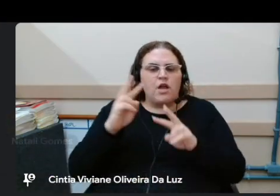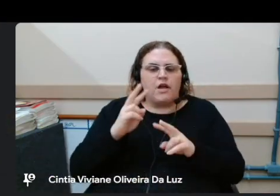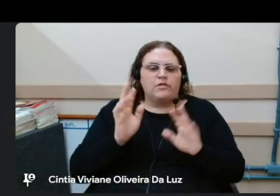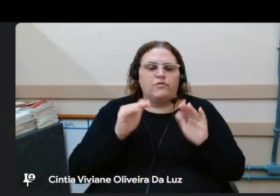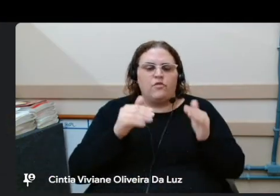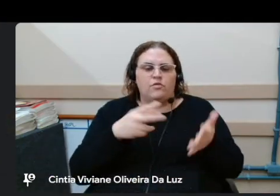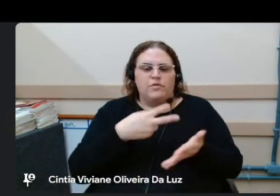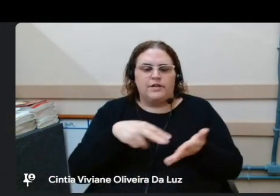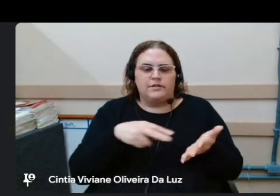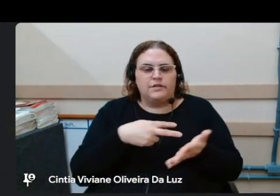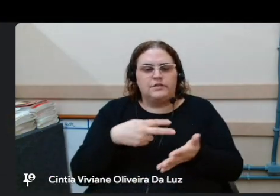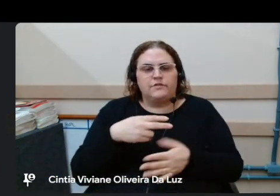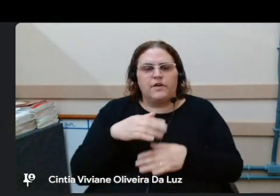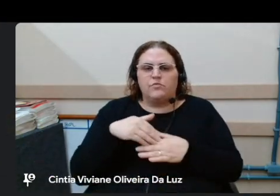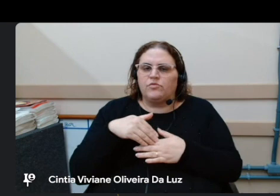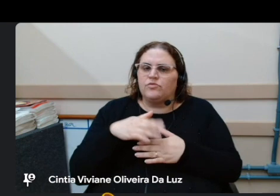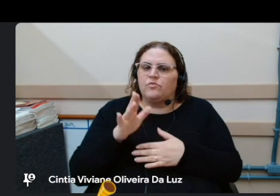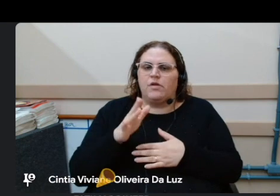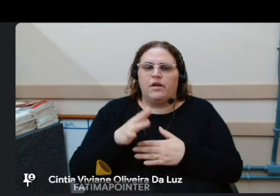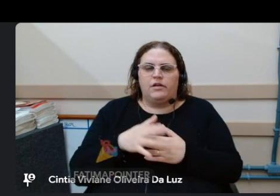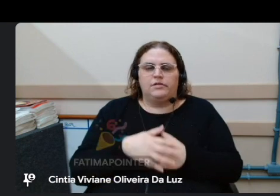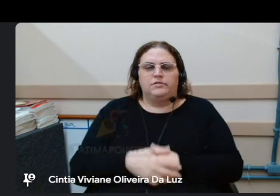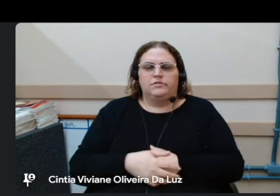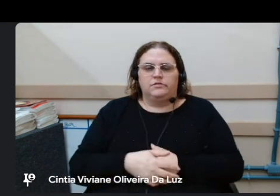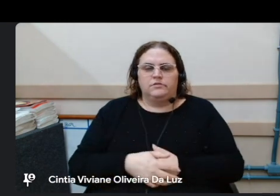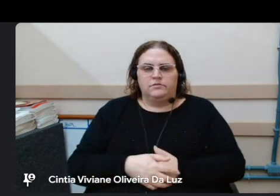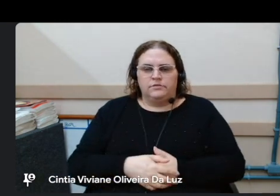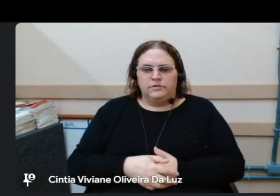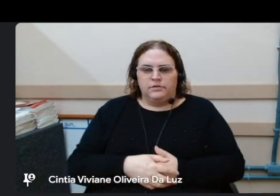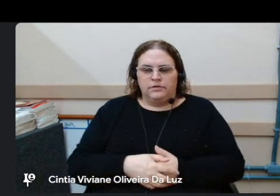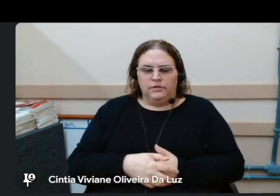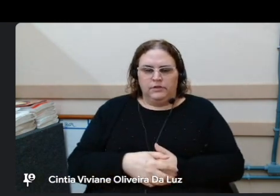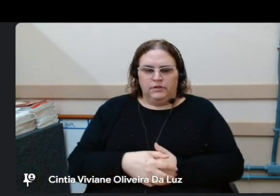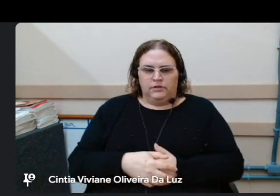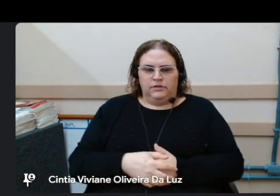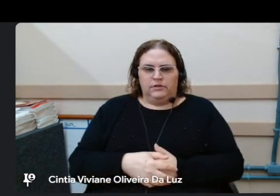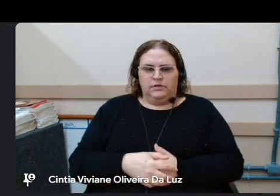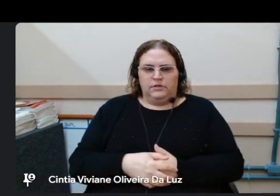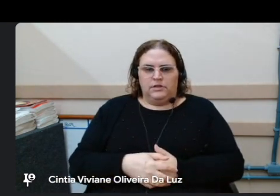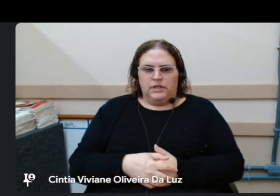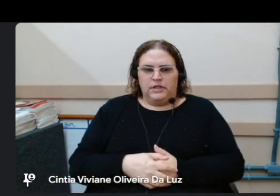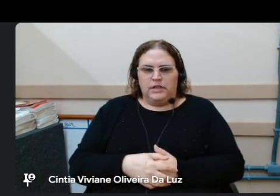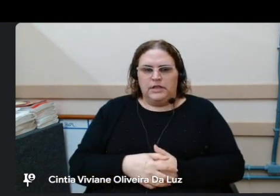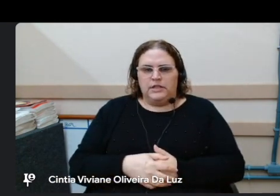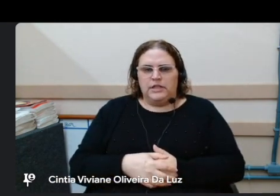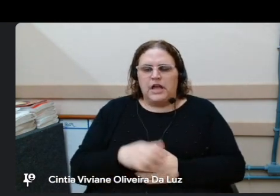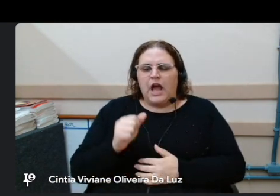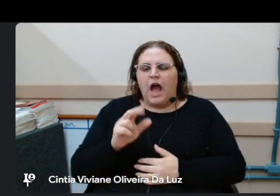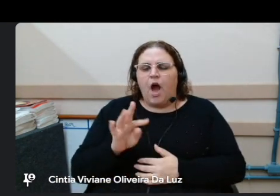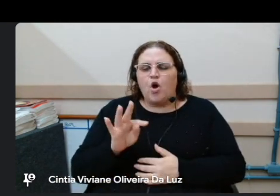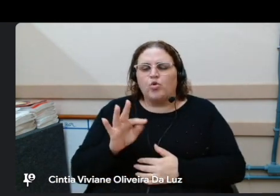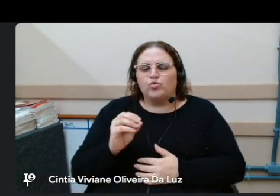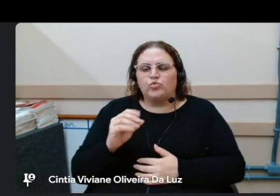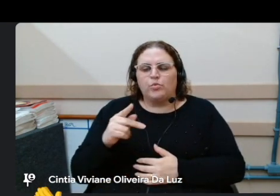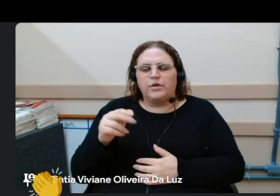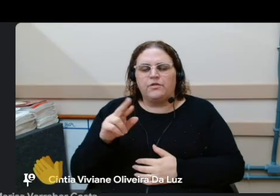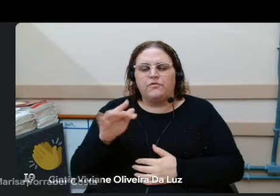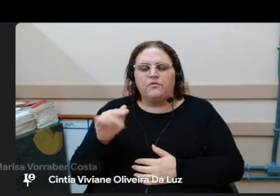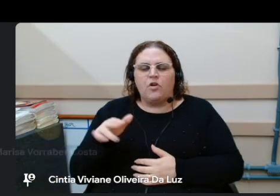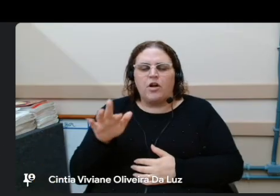um outro olhar para a dança que vai para além né dessa alta